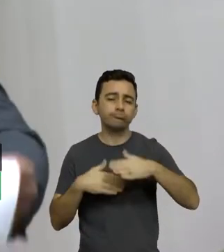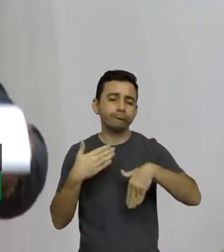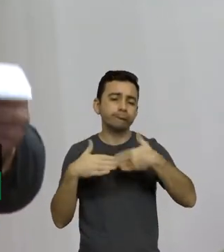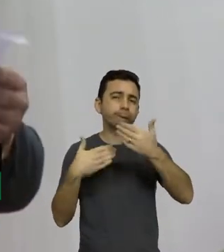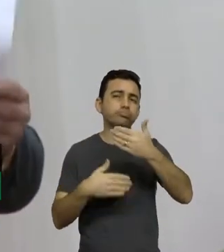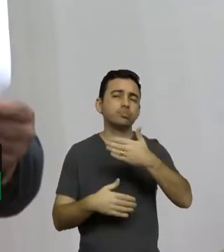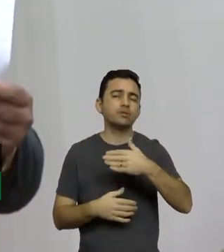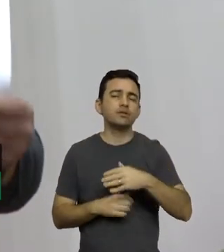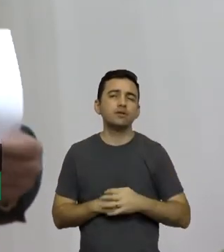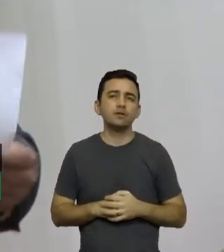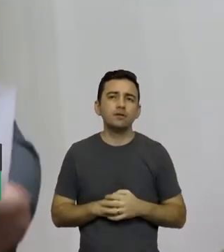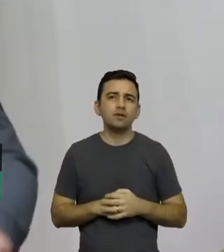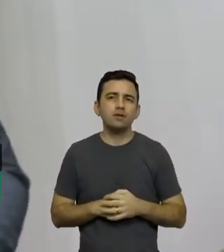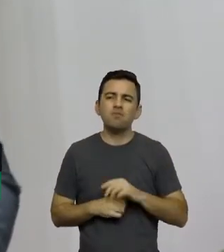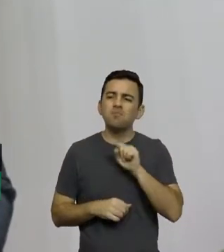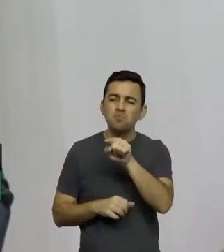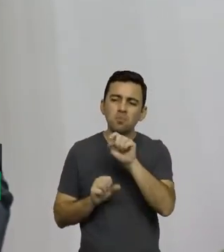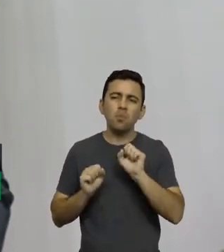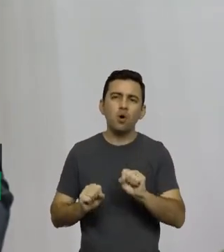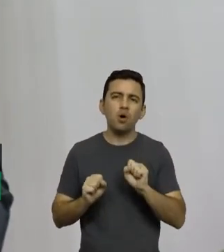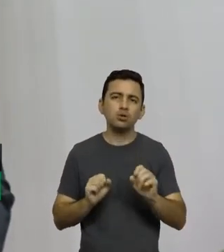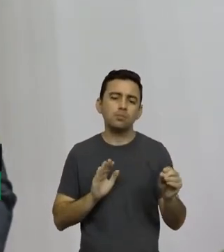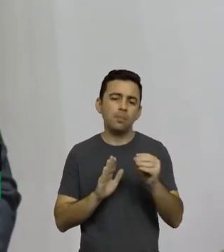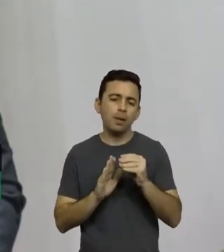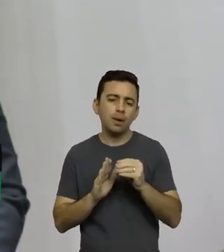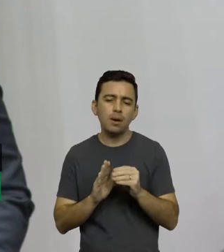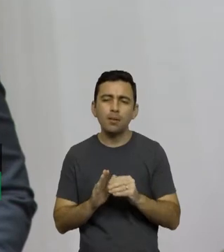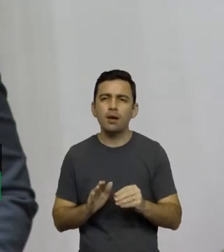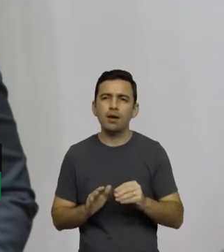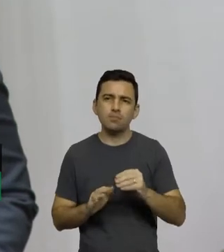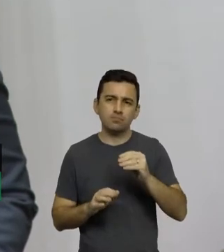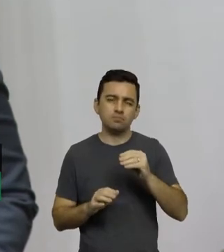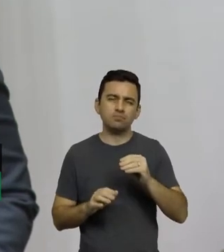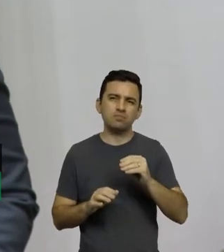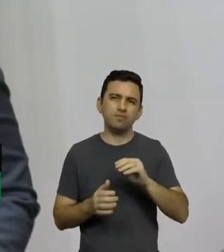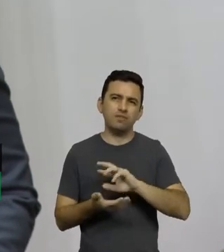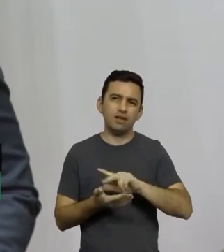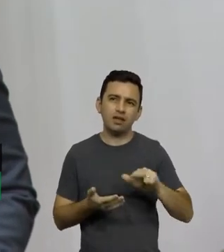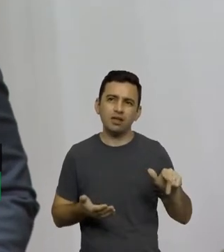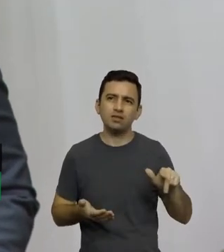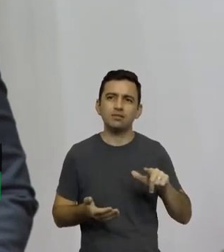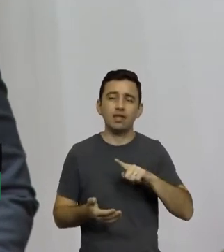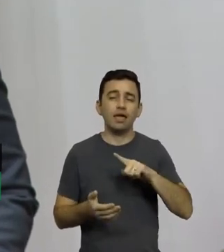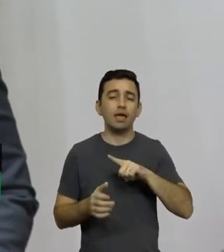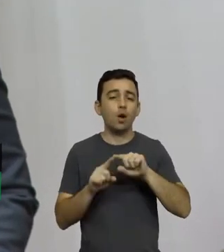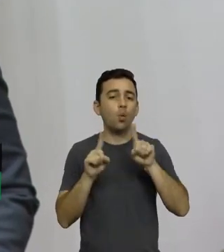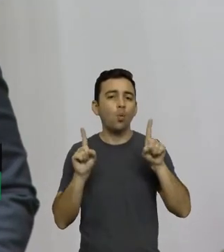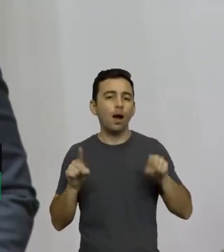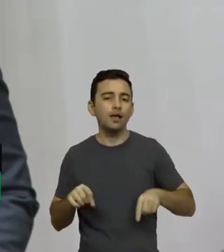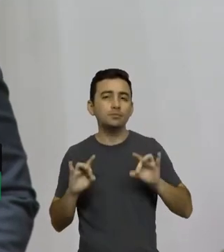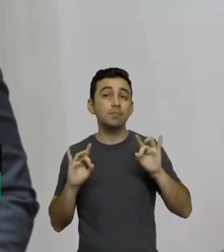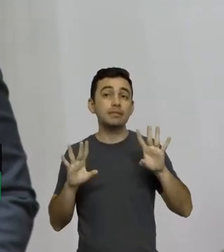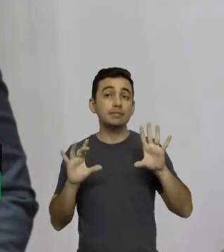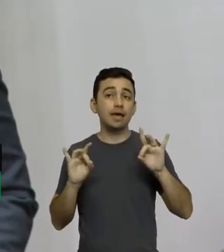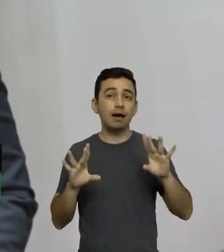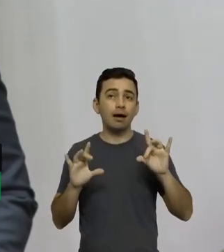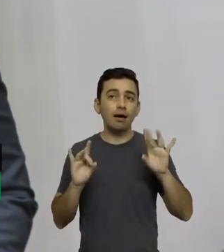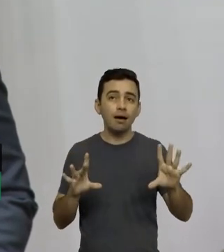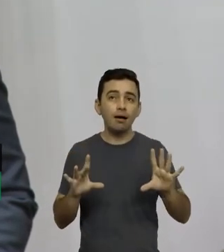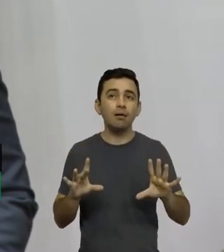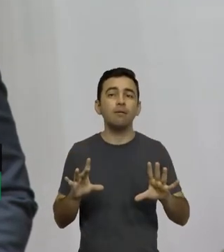para inserir os seus tão famosos jabutis lá dentro. Trata-se do quadro especial para oficiais